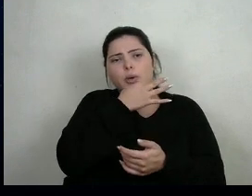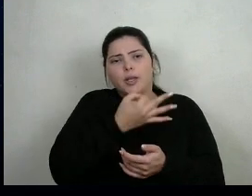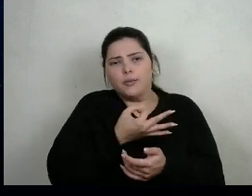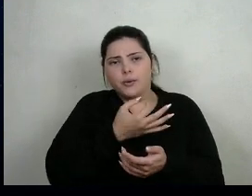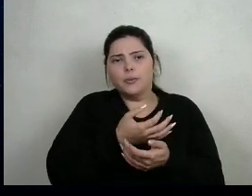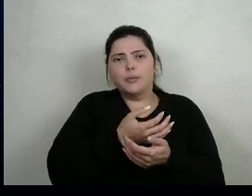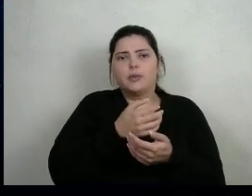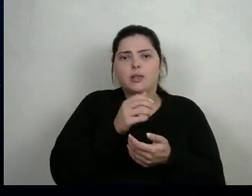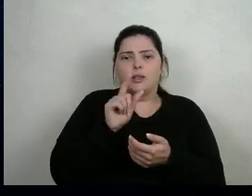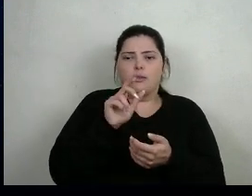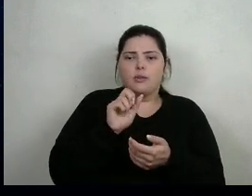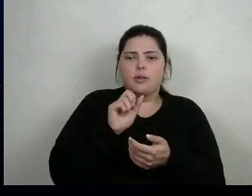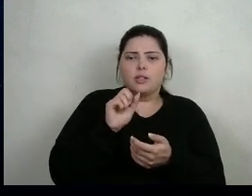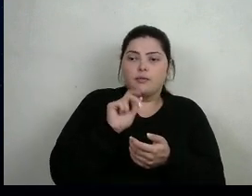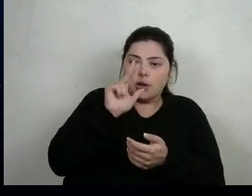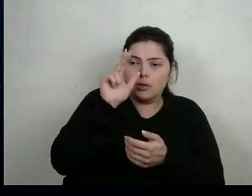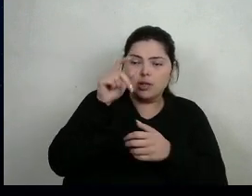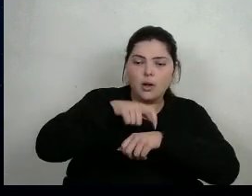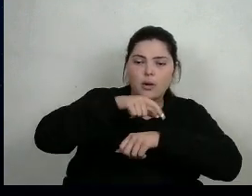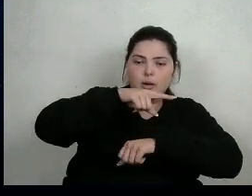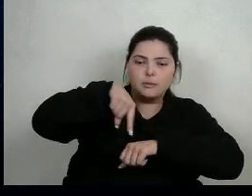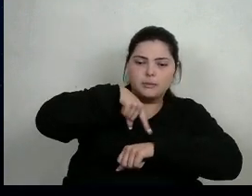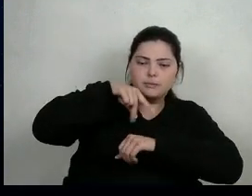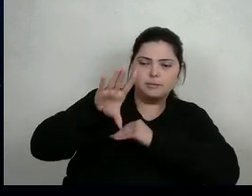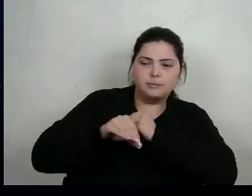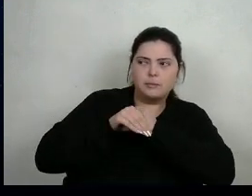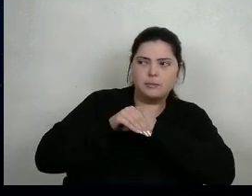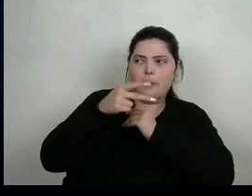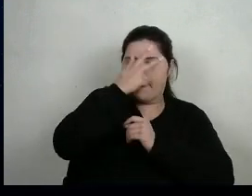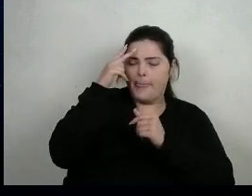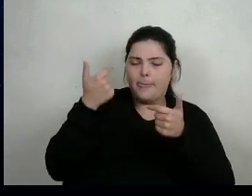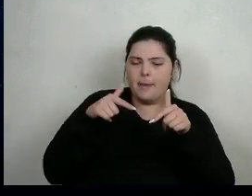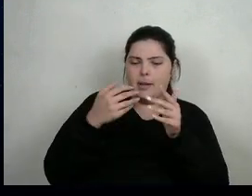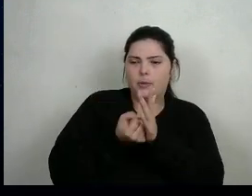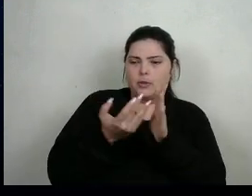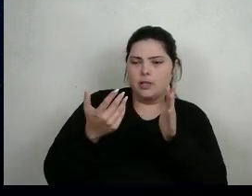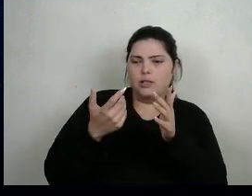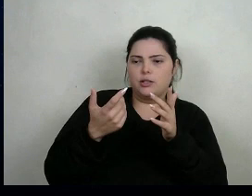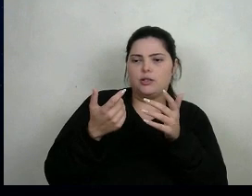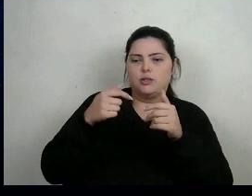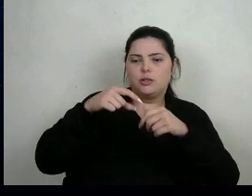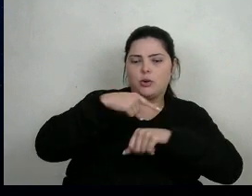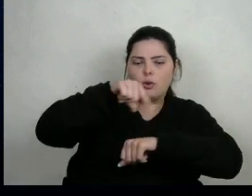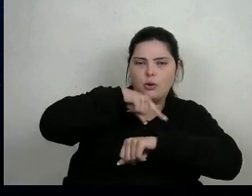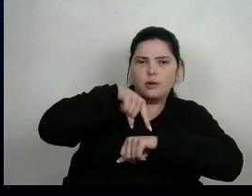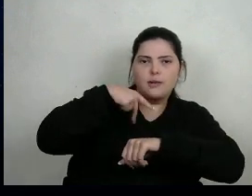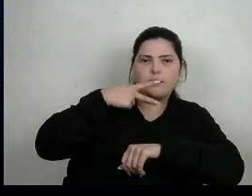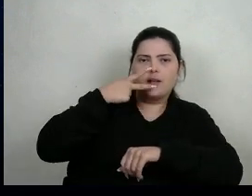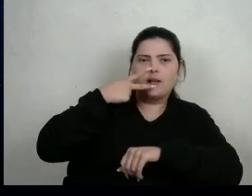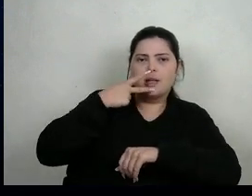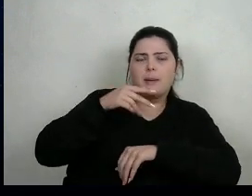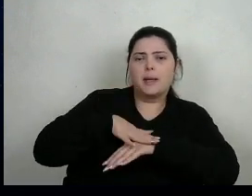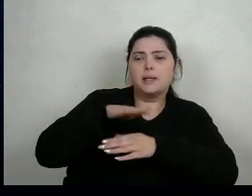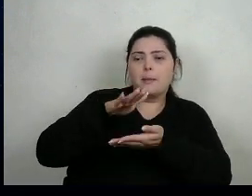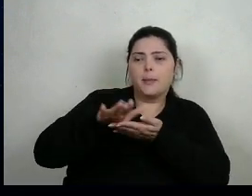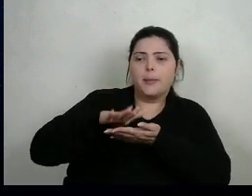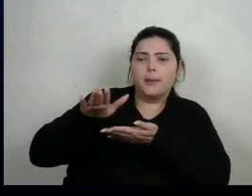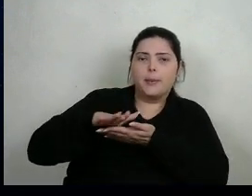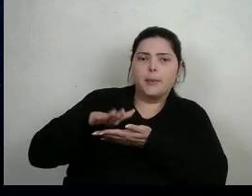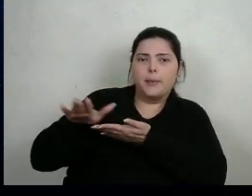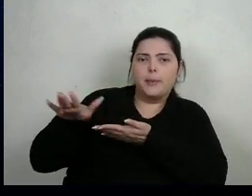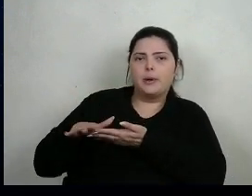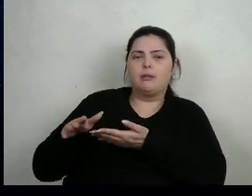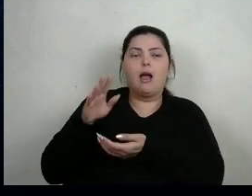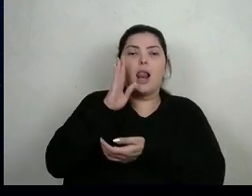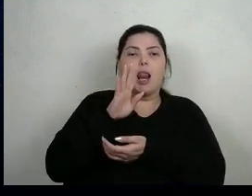hora extra e aí as pessoas que trabalham uma quantidade maior de horas são vistas como mais produtivas Olha que legal para